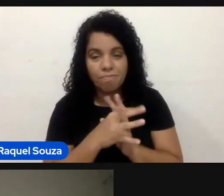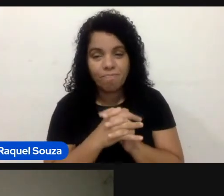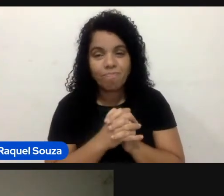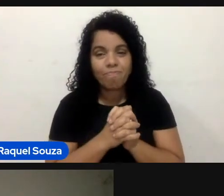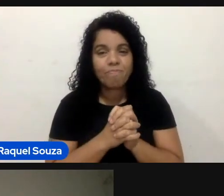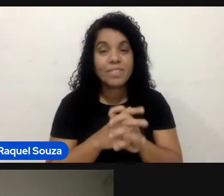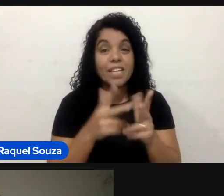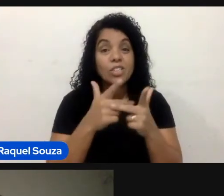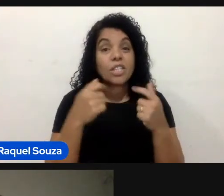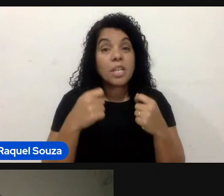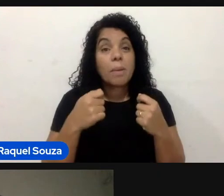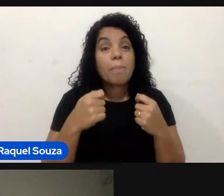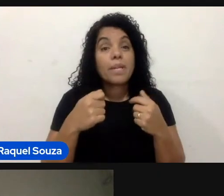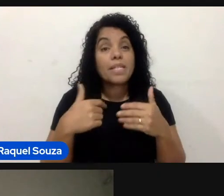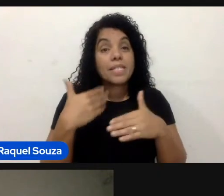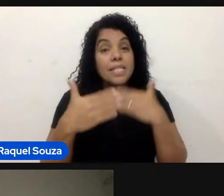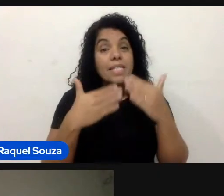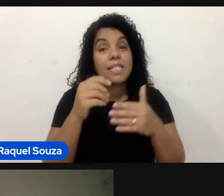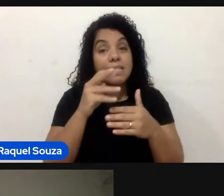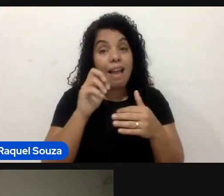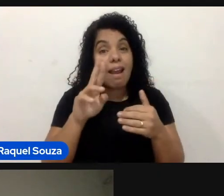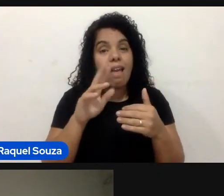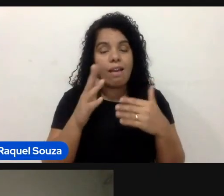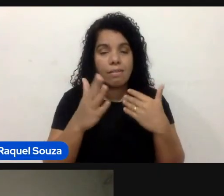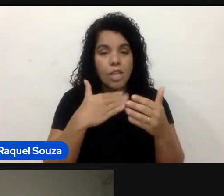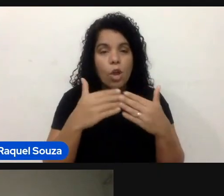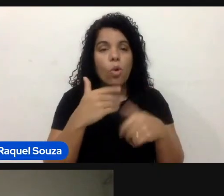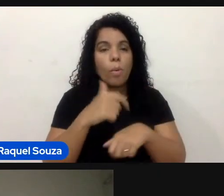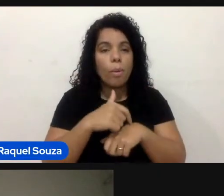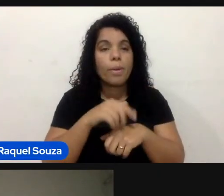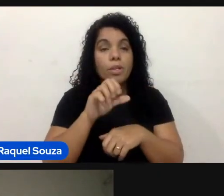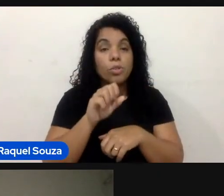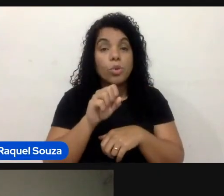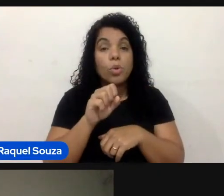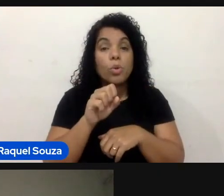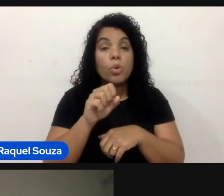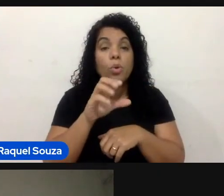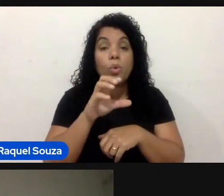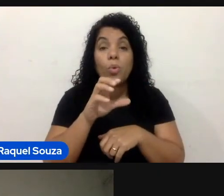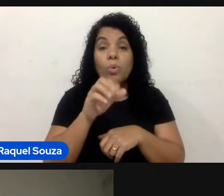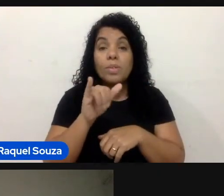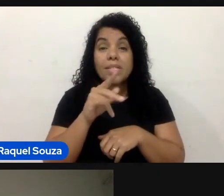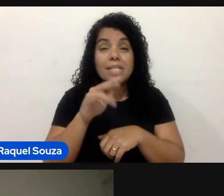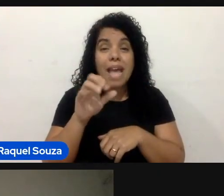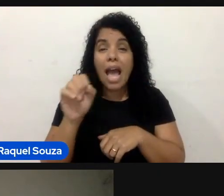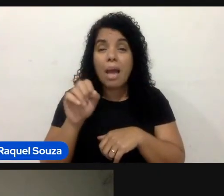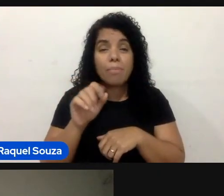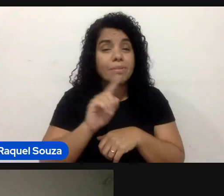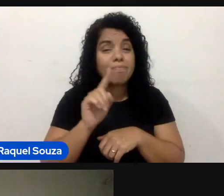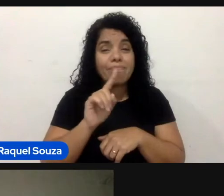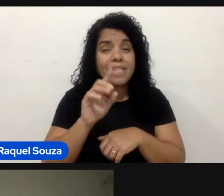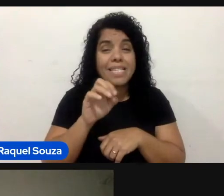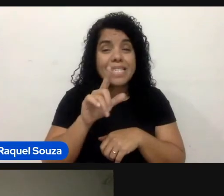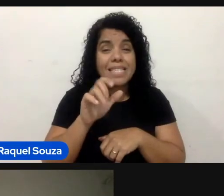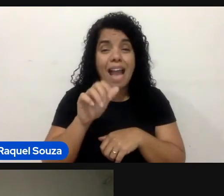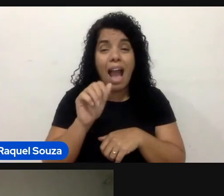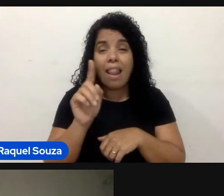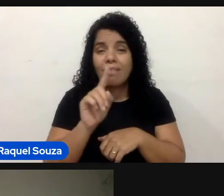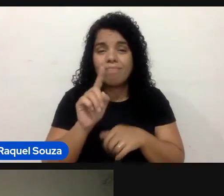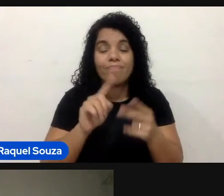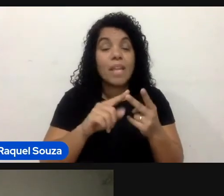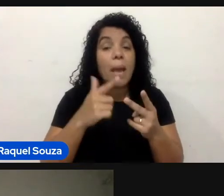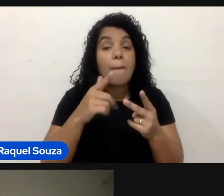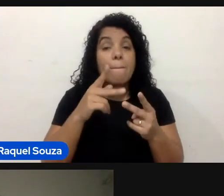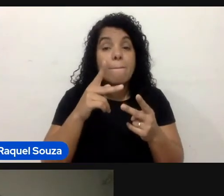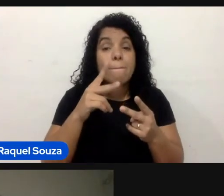precisam escalar em algum momento. Então, assim, o Cypress não escala, gente. O Cypress ele não tem paralelismo